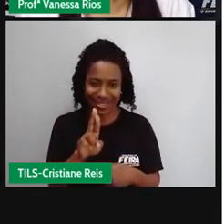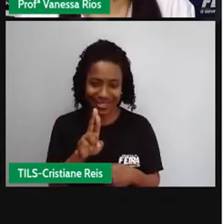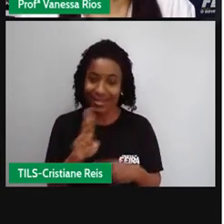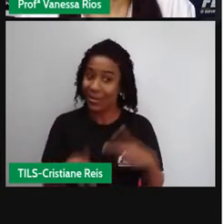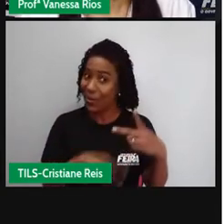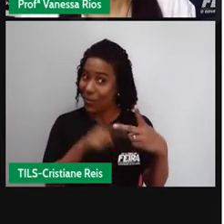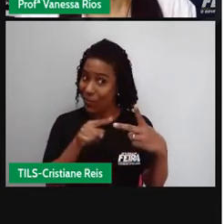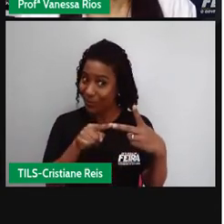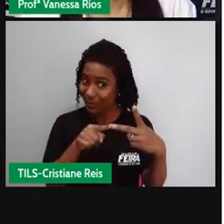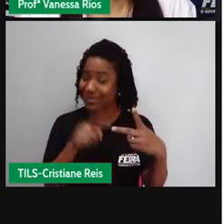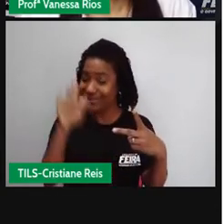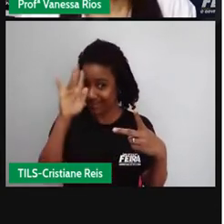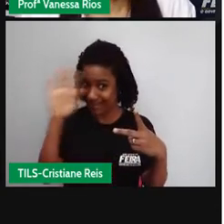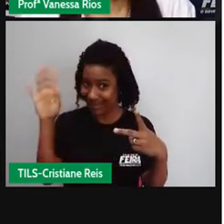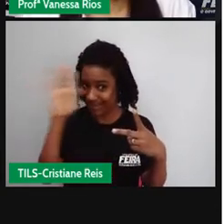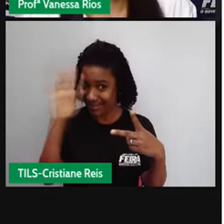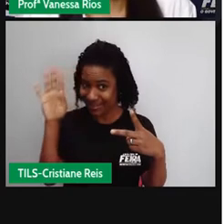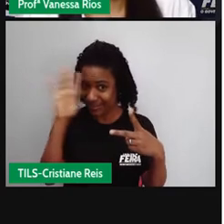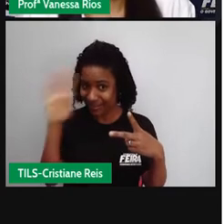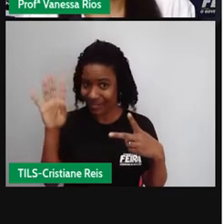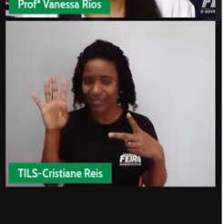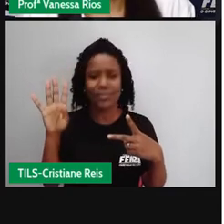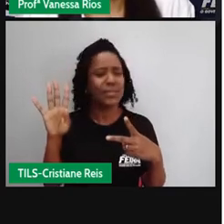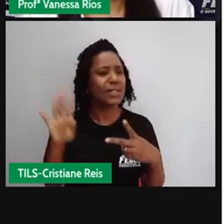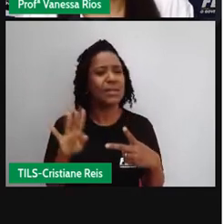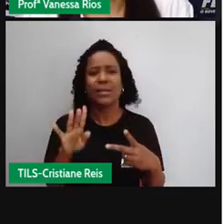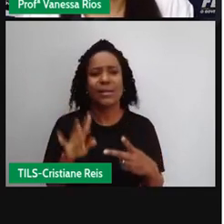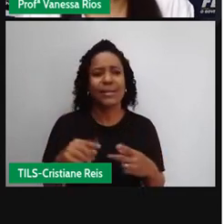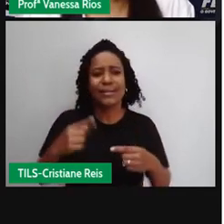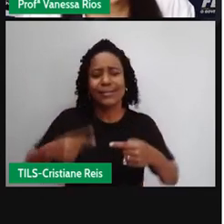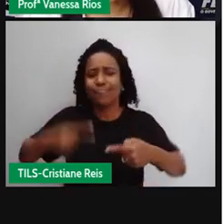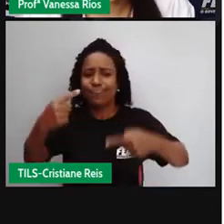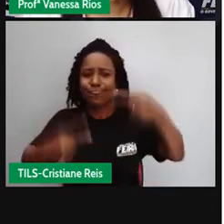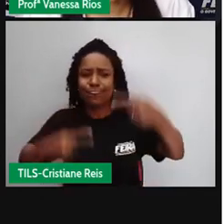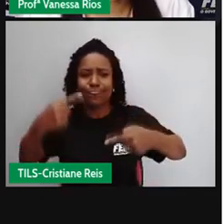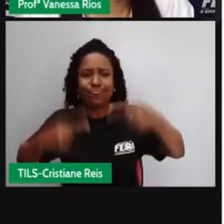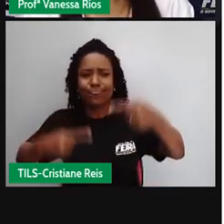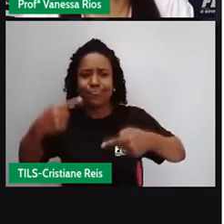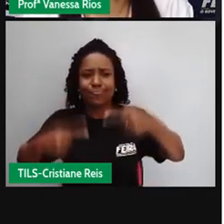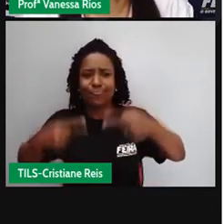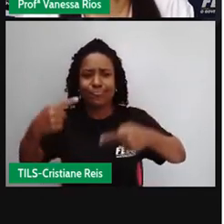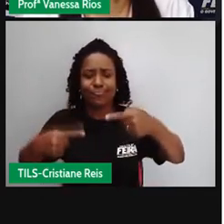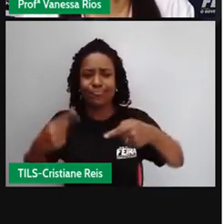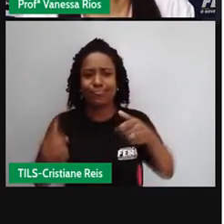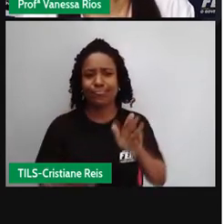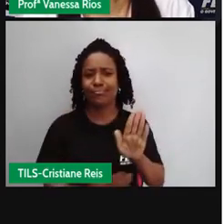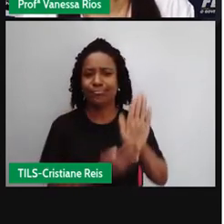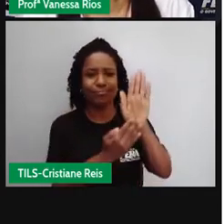reflexão. O que é uma eleição? E aí, já pararam para pensar nisso?